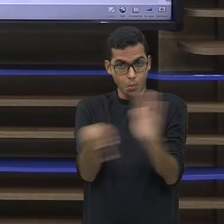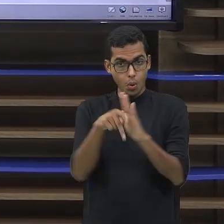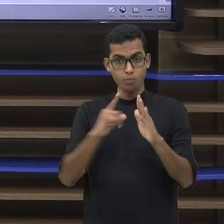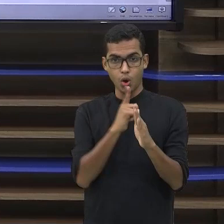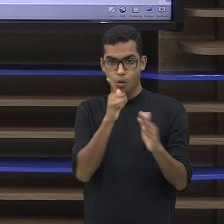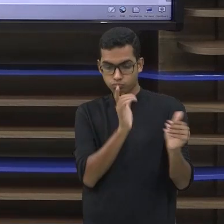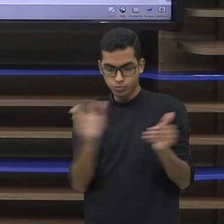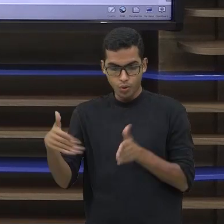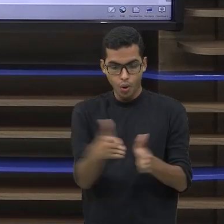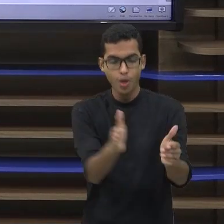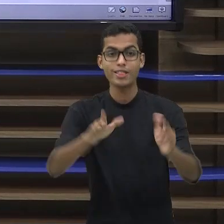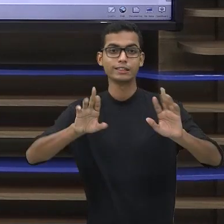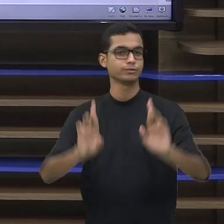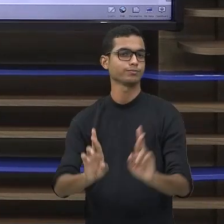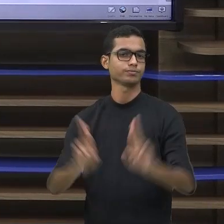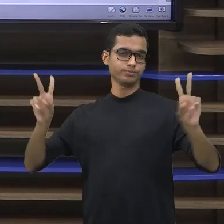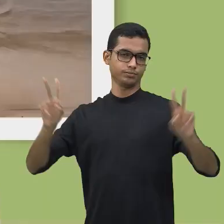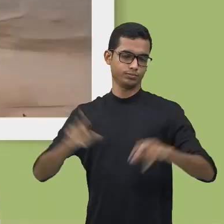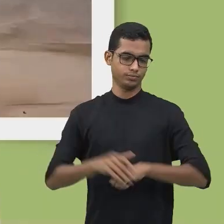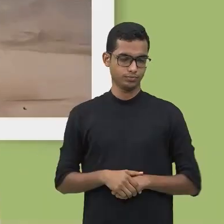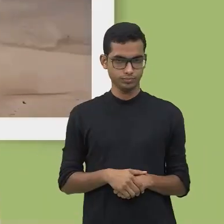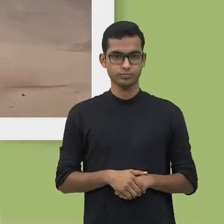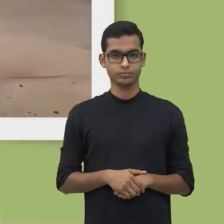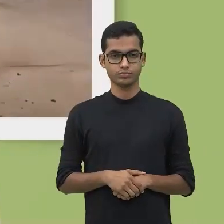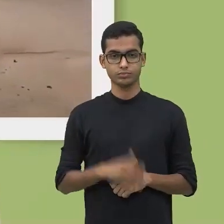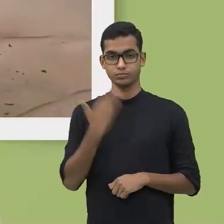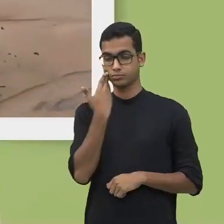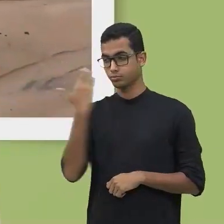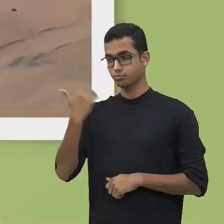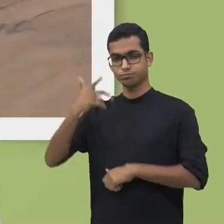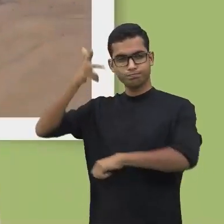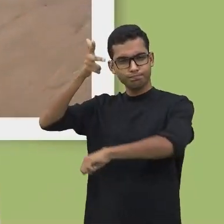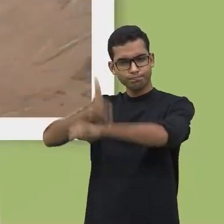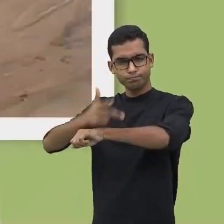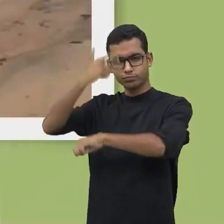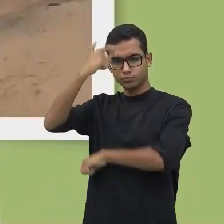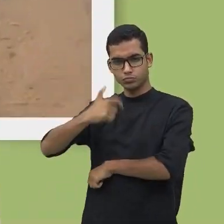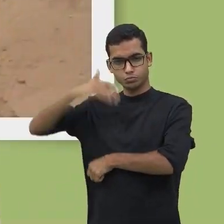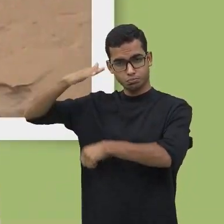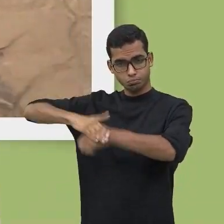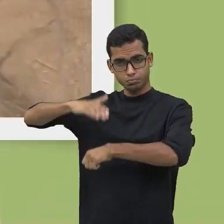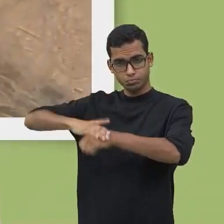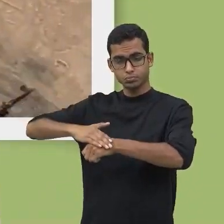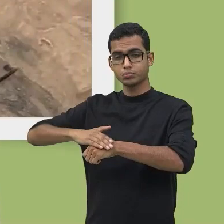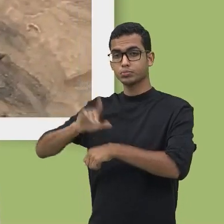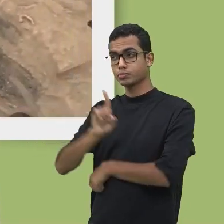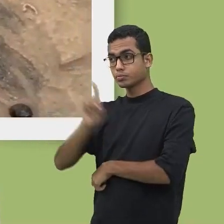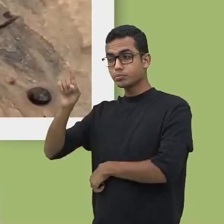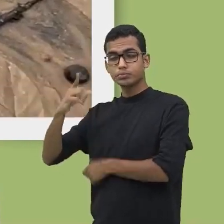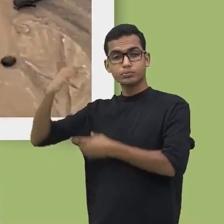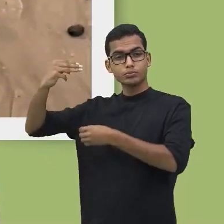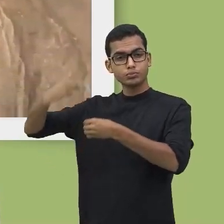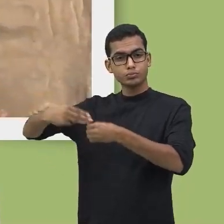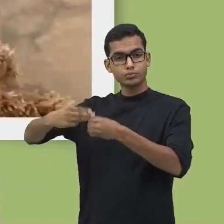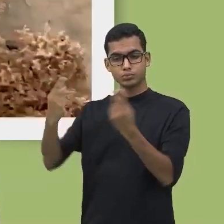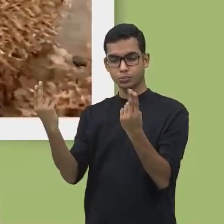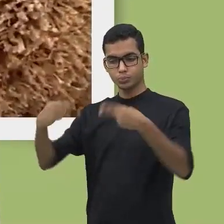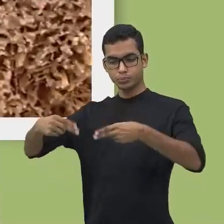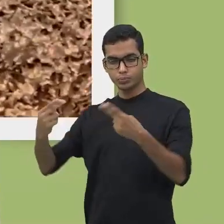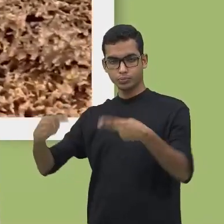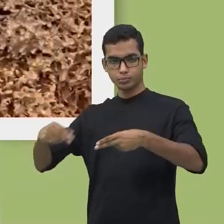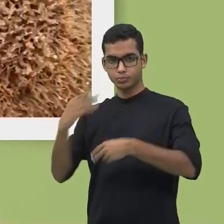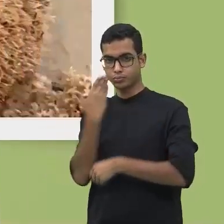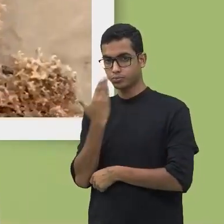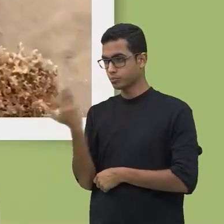essa gravação que eu fiz lá em São Sebastião do Atumã, né? Aí, ó, aí nós temos